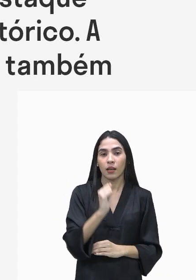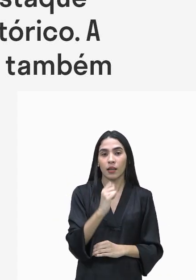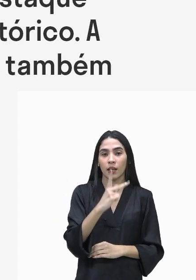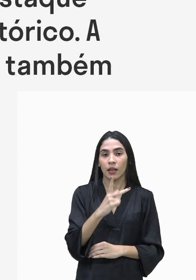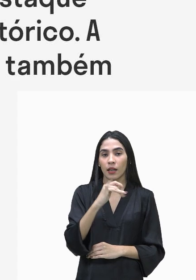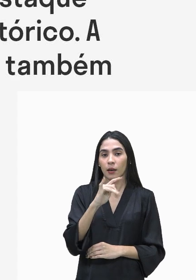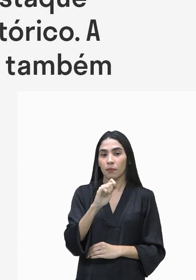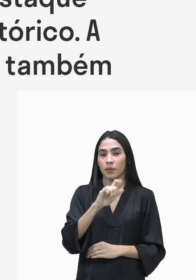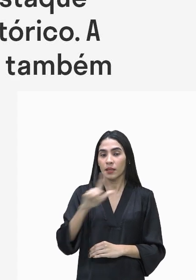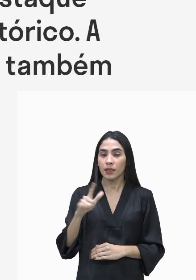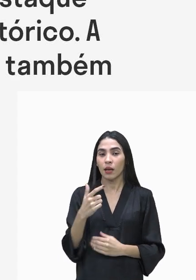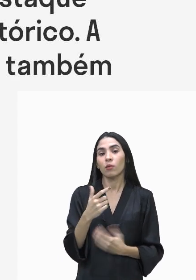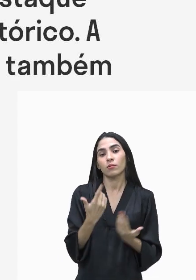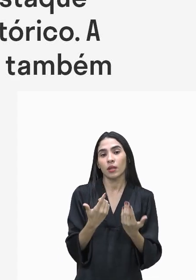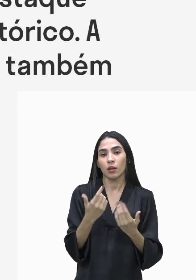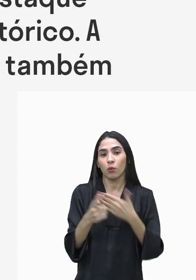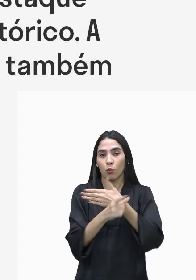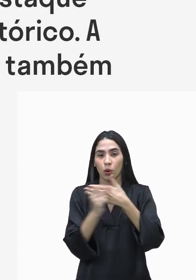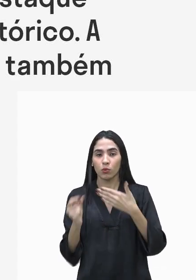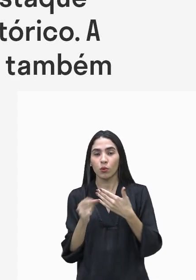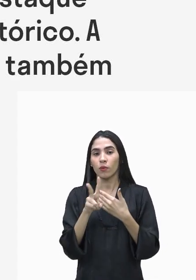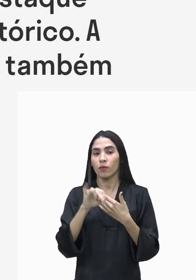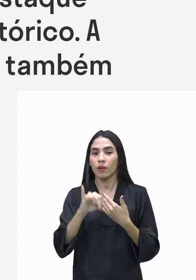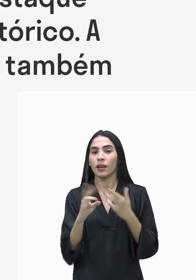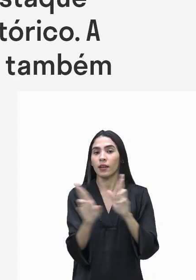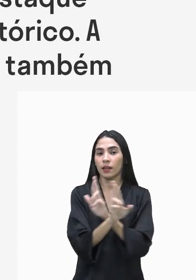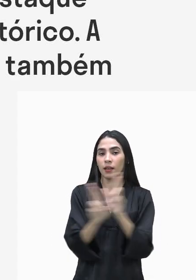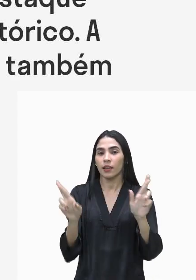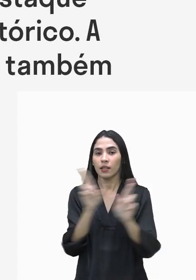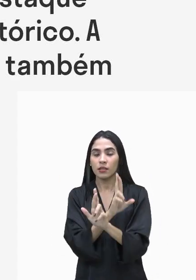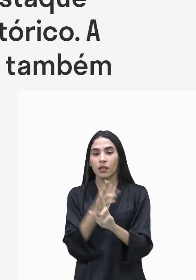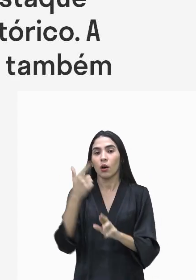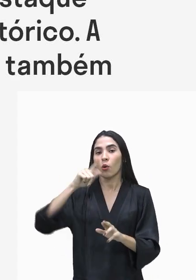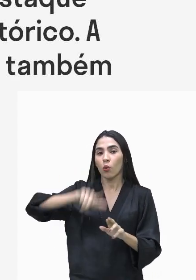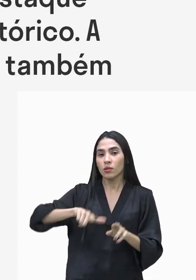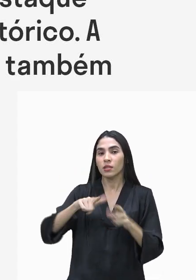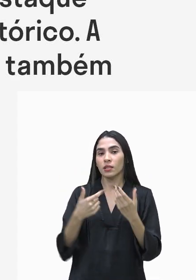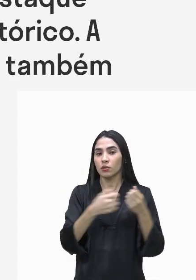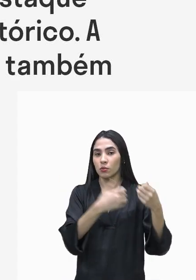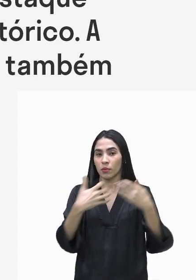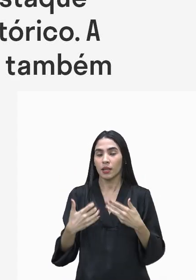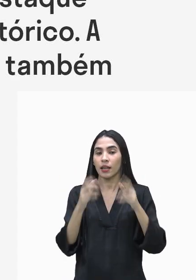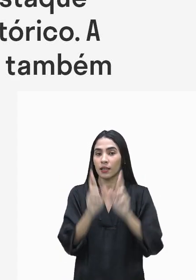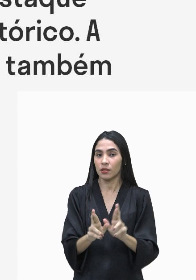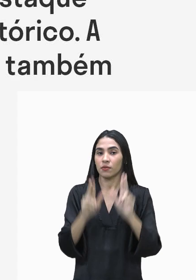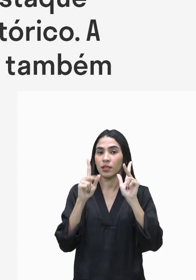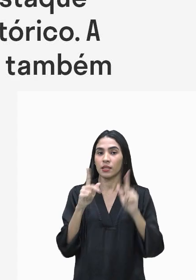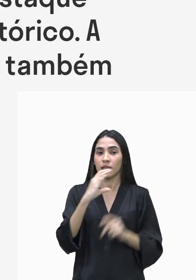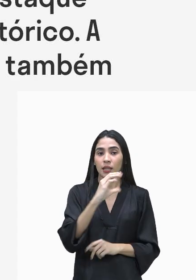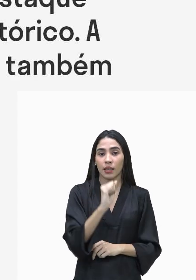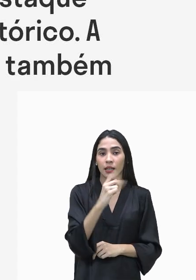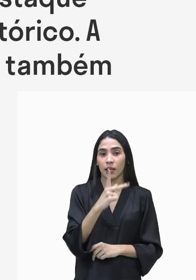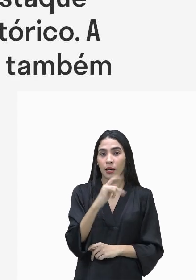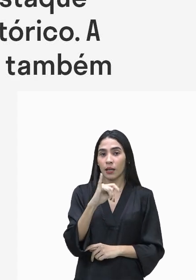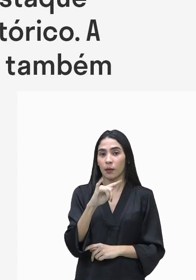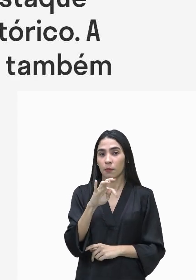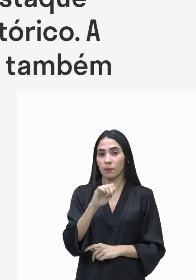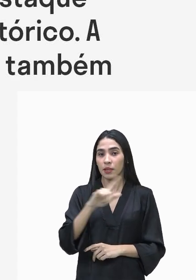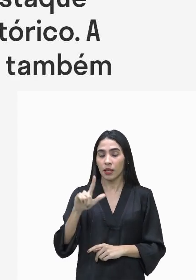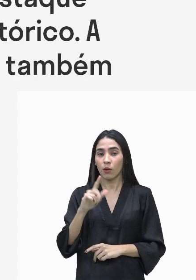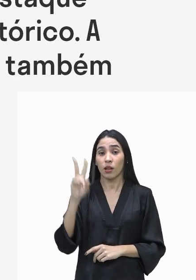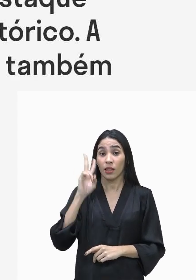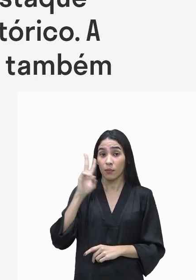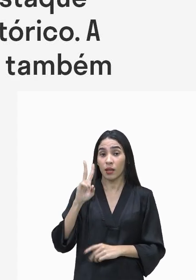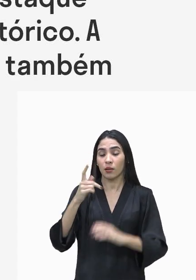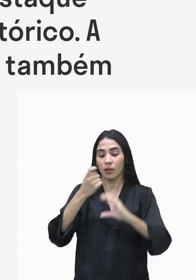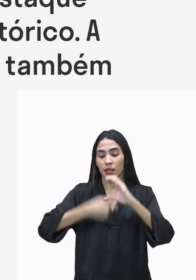vai relacionar para empregar essa diferença de capital. Lembrando que capital é tudo